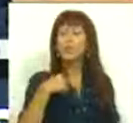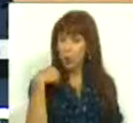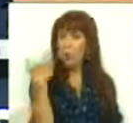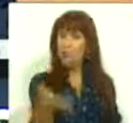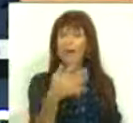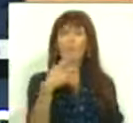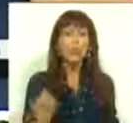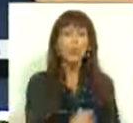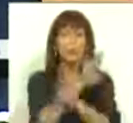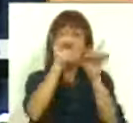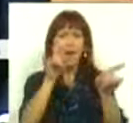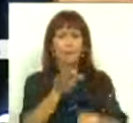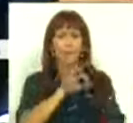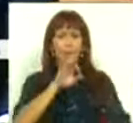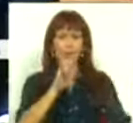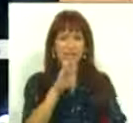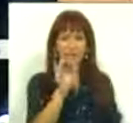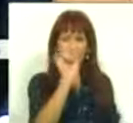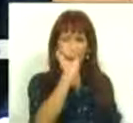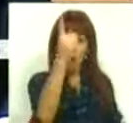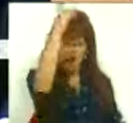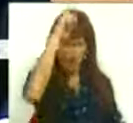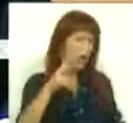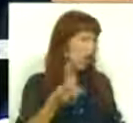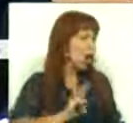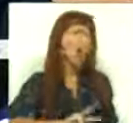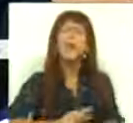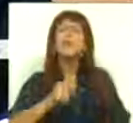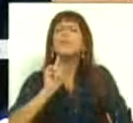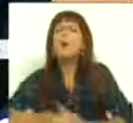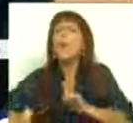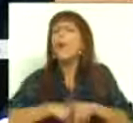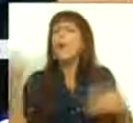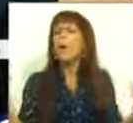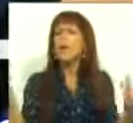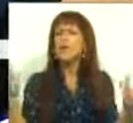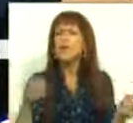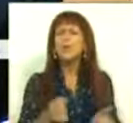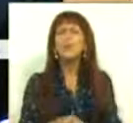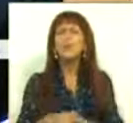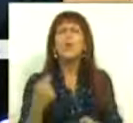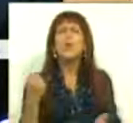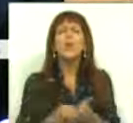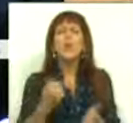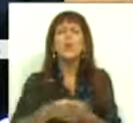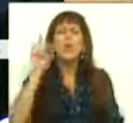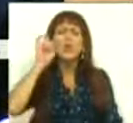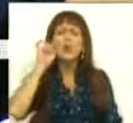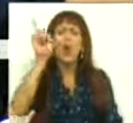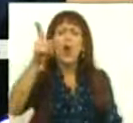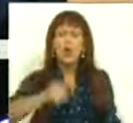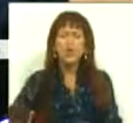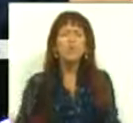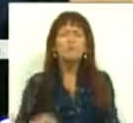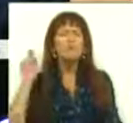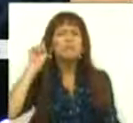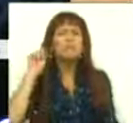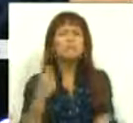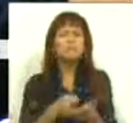que deixo muito claramente ao PCP é qual é a alternativa, quanto é que custa e quanto é que